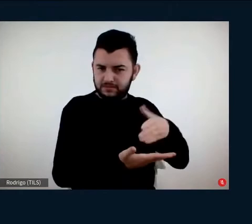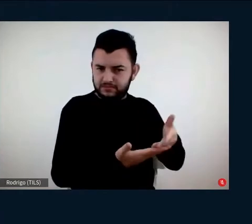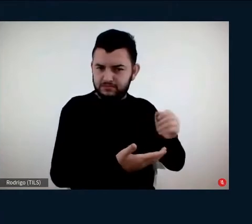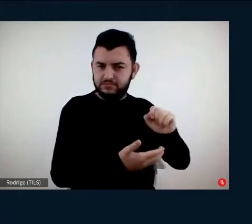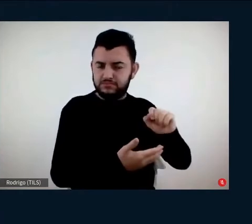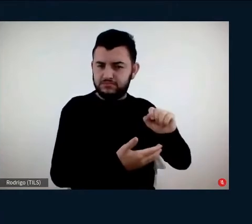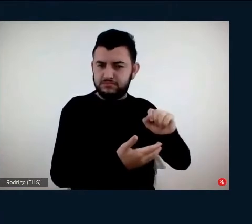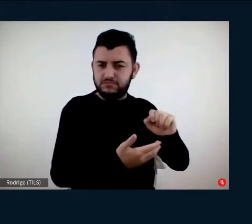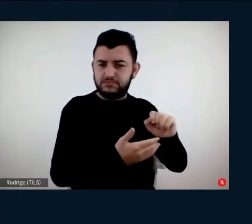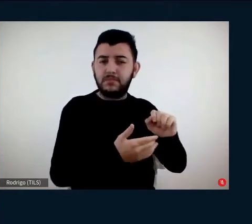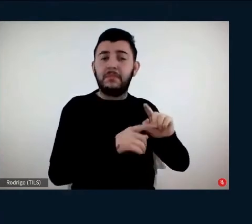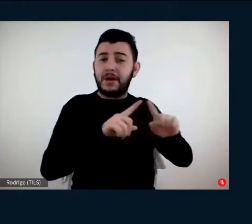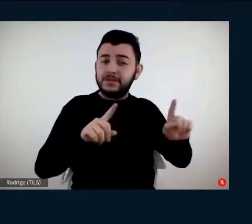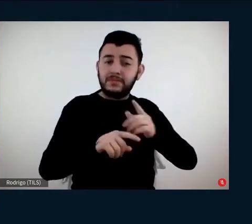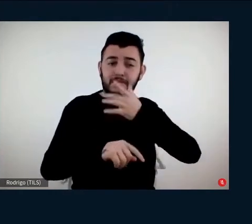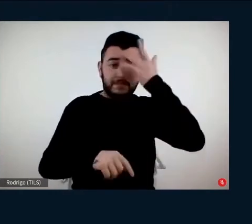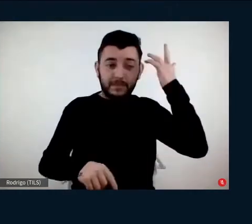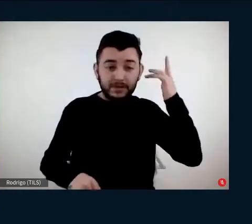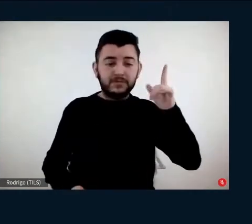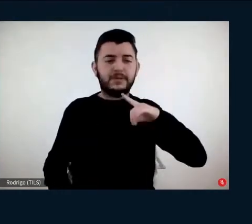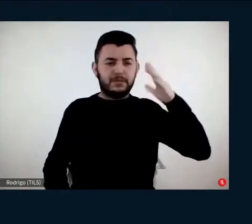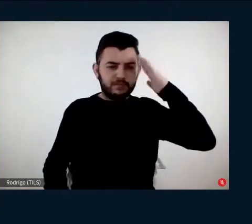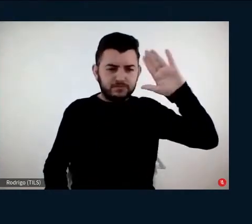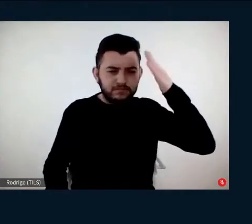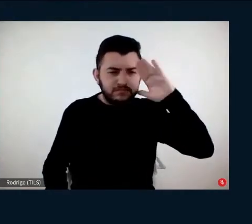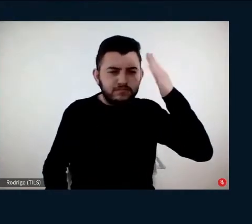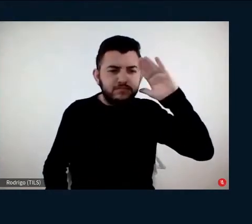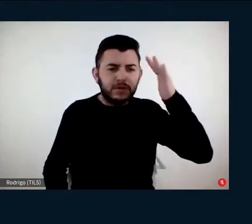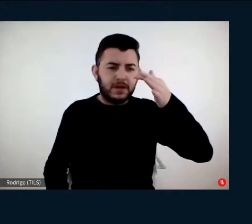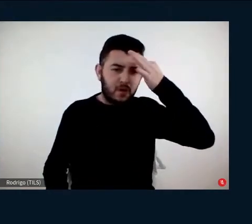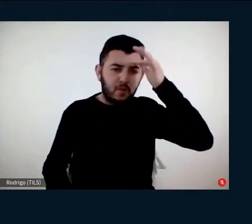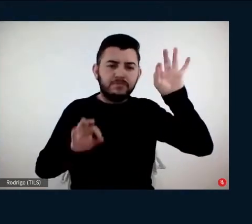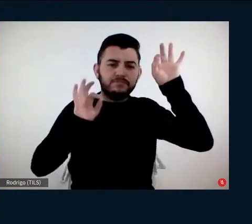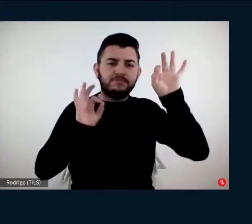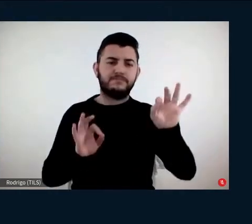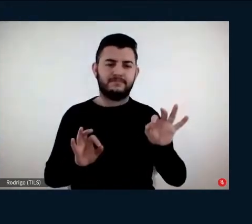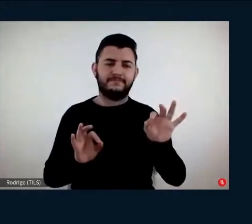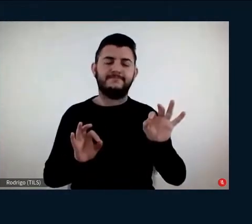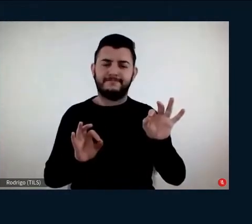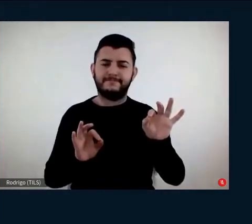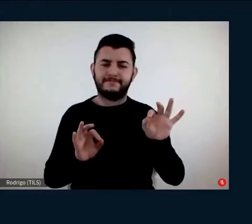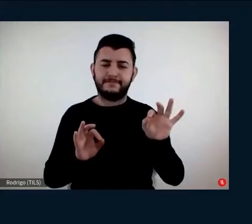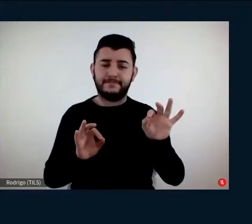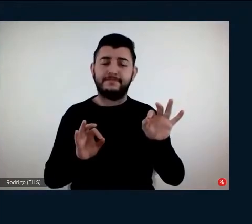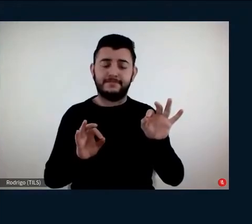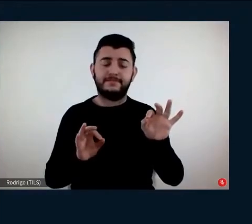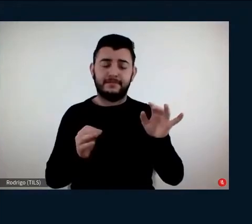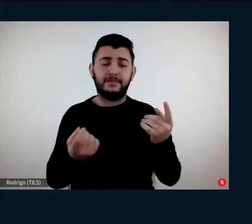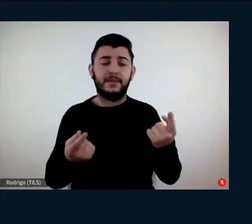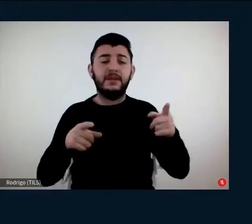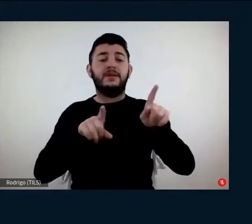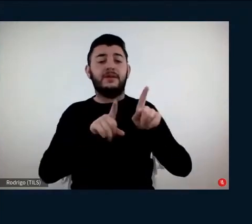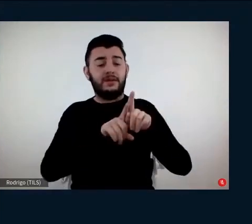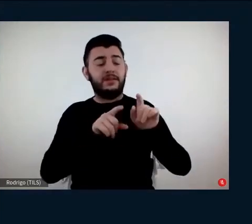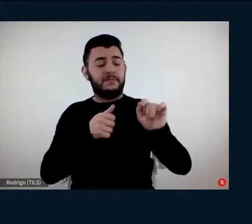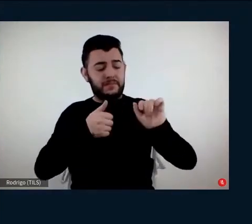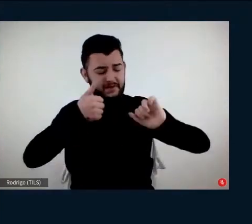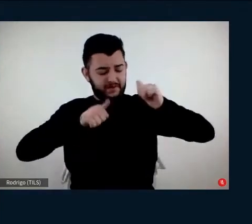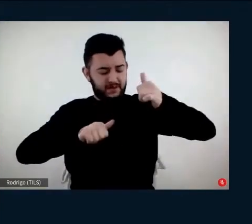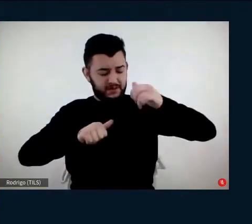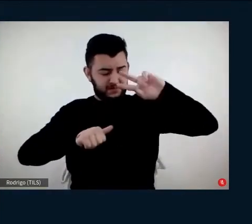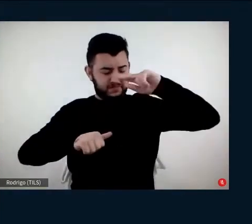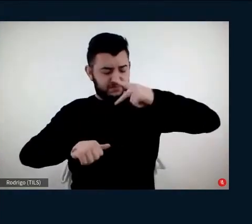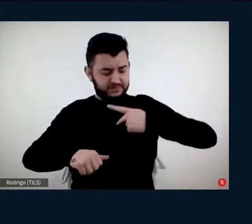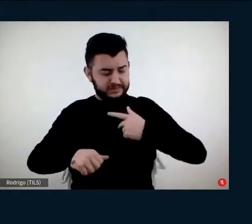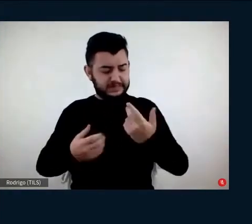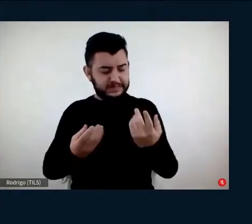que entende, compreende, né, e verifica a sua própria atuação, reflete sobre